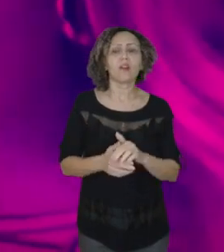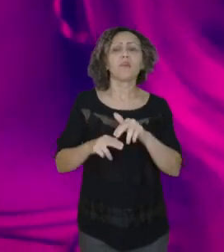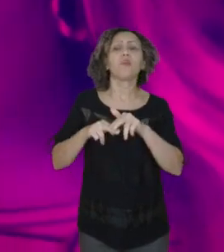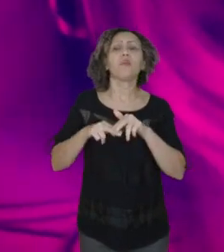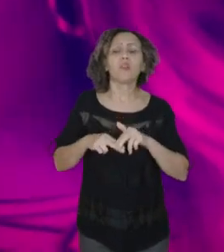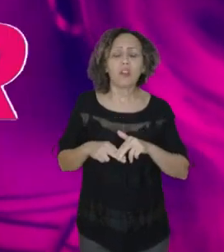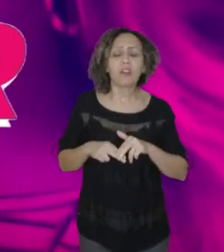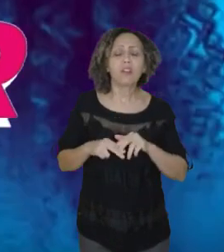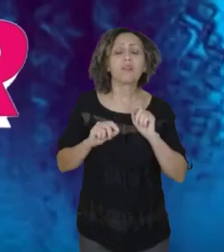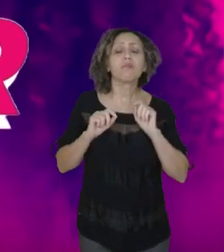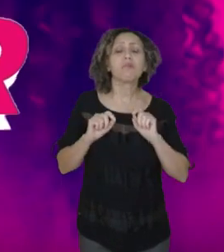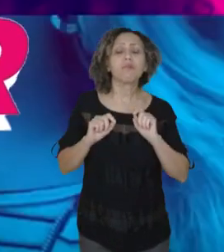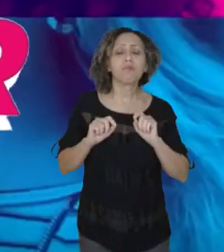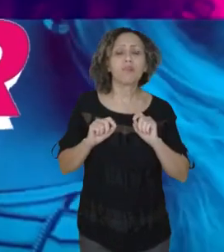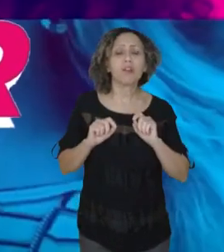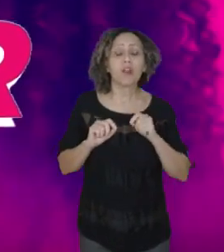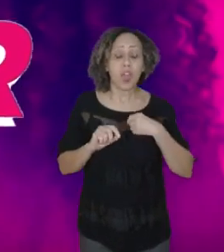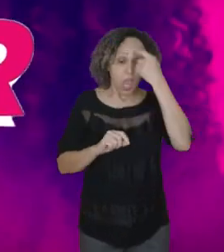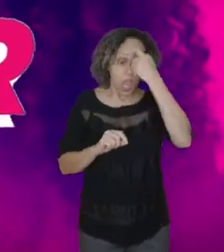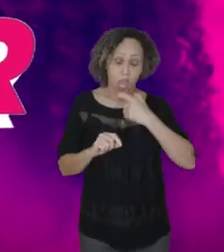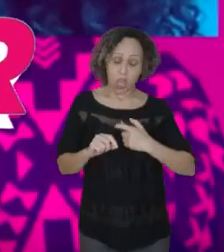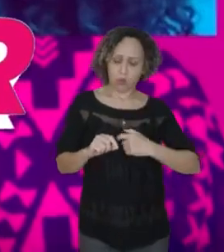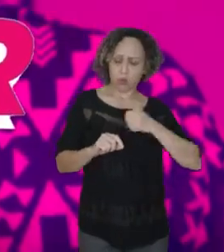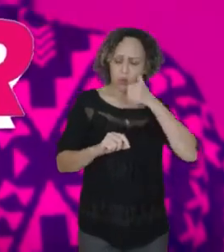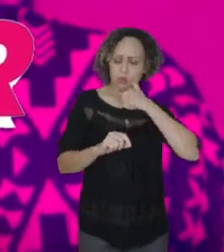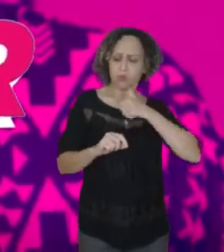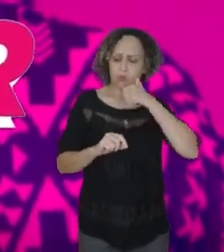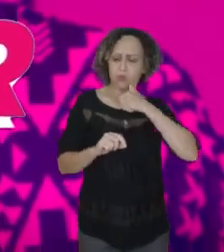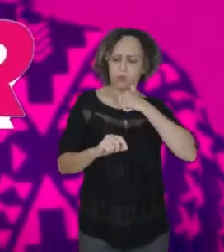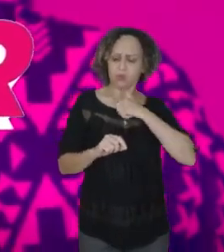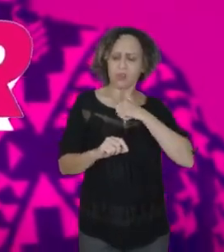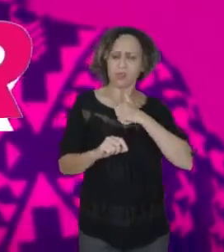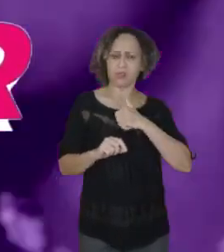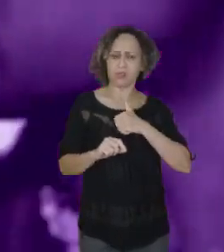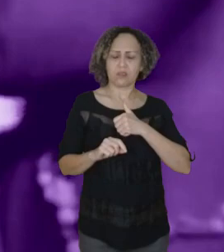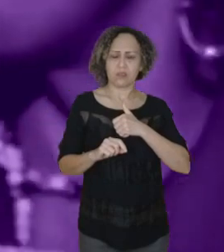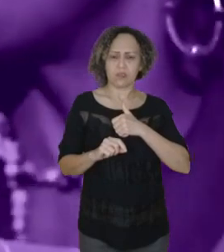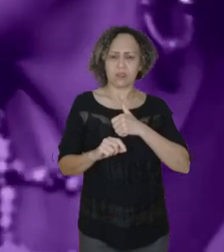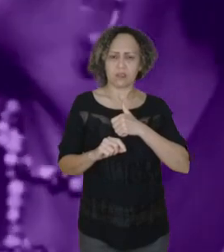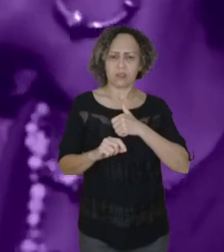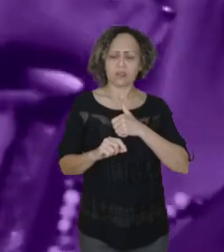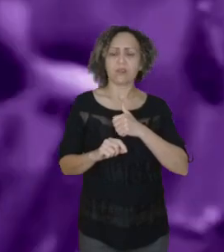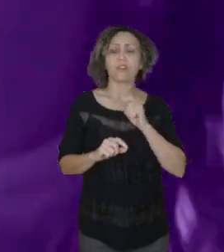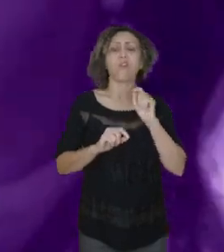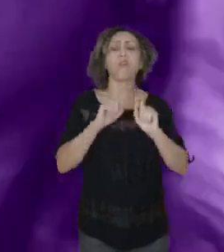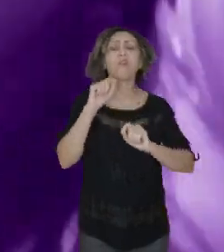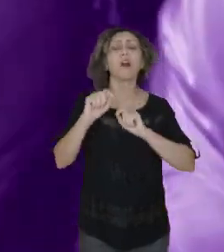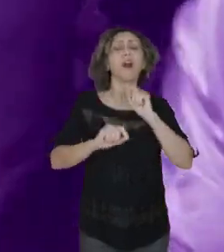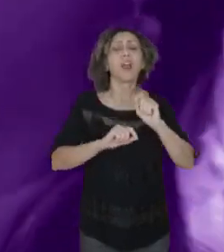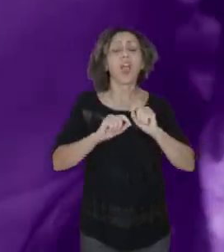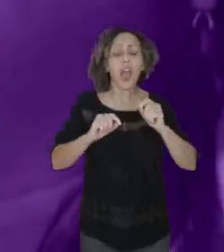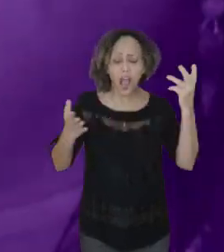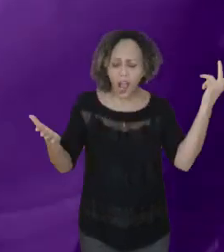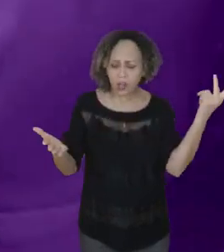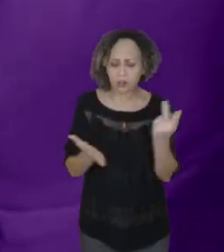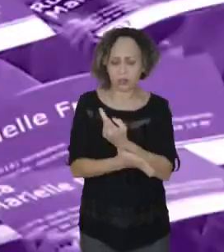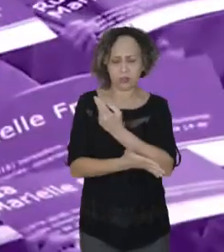Porque eu sou mulher pra fazer